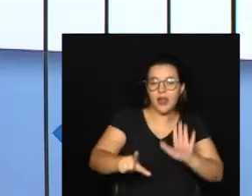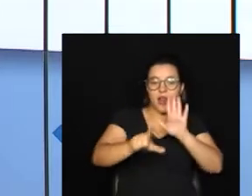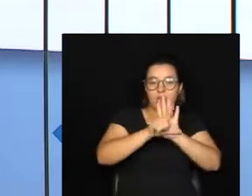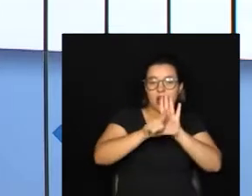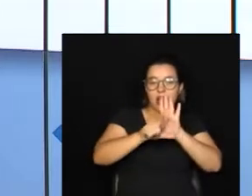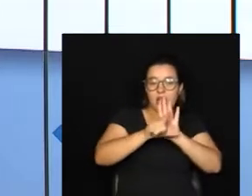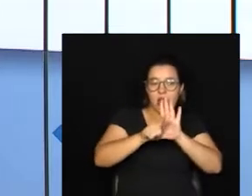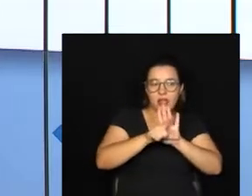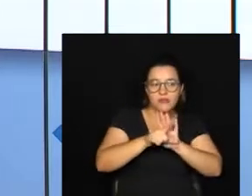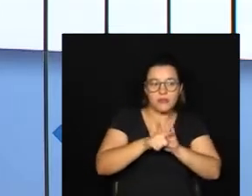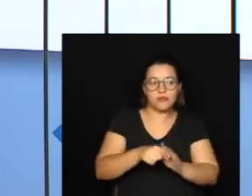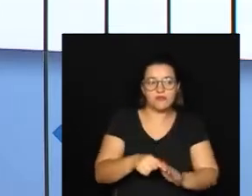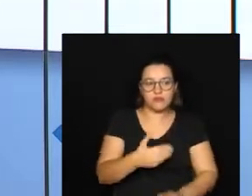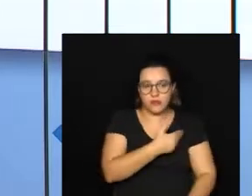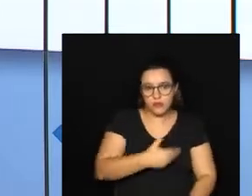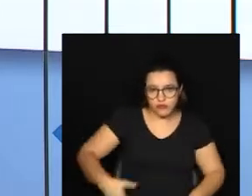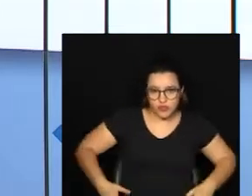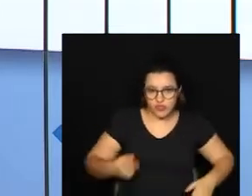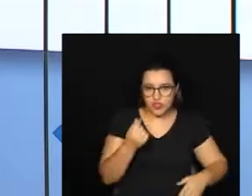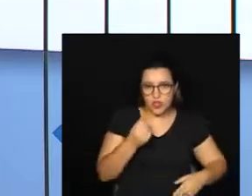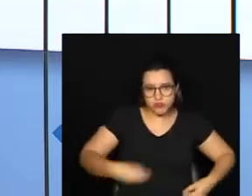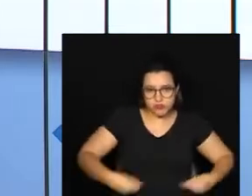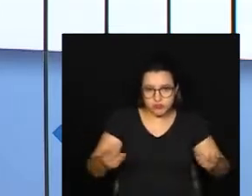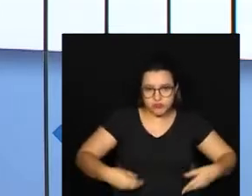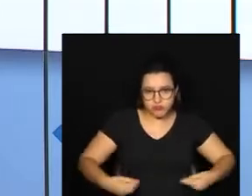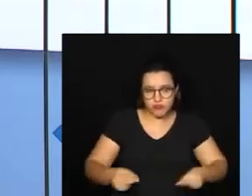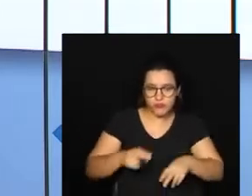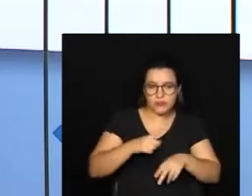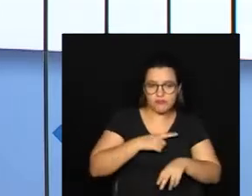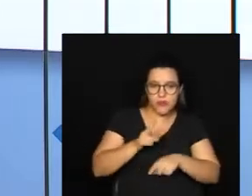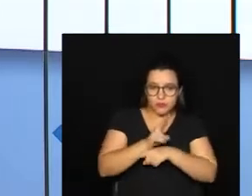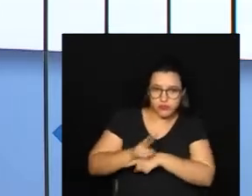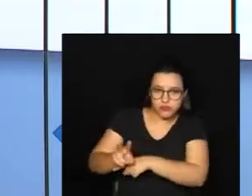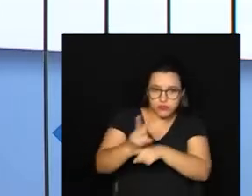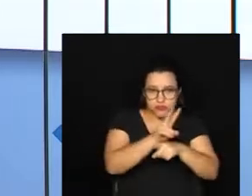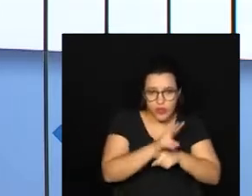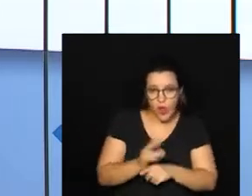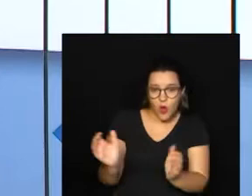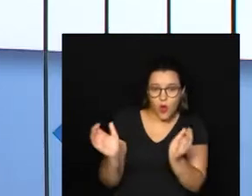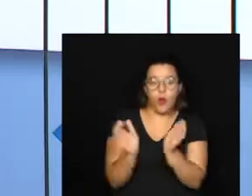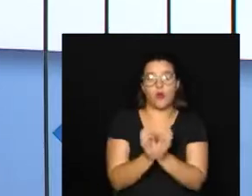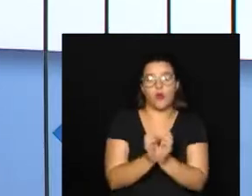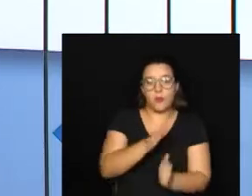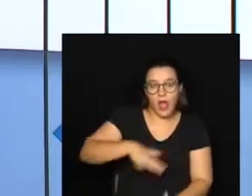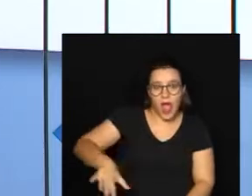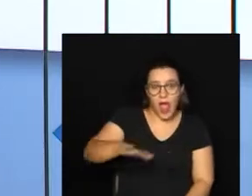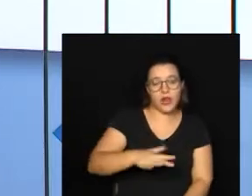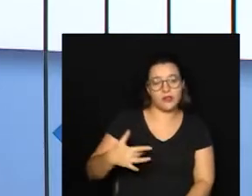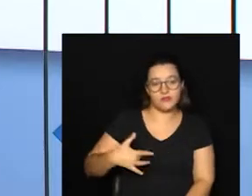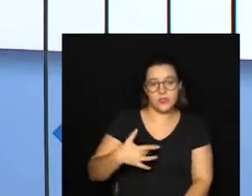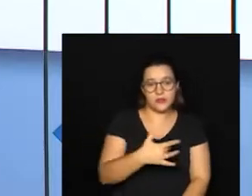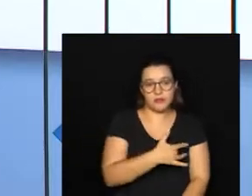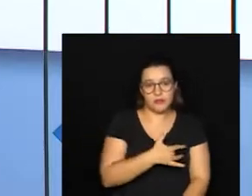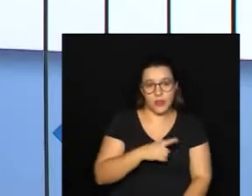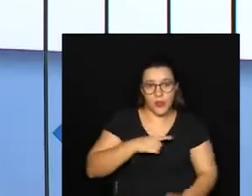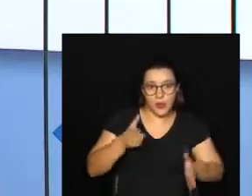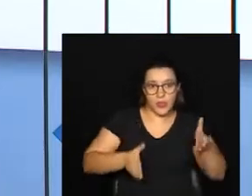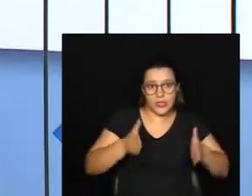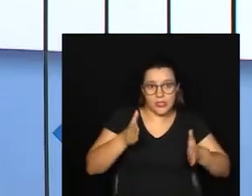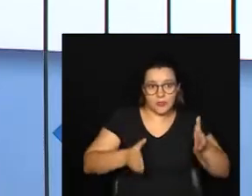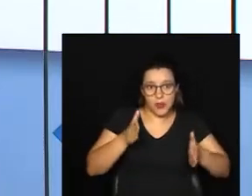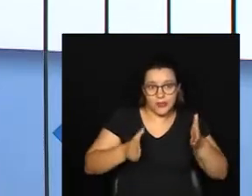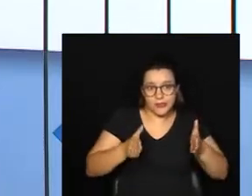Fiscal e será presidida pela Comissão de Política Social e Saúde. A gente que aí está nesse momento com o